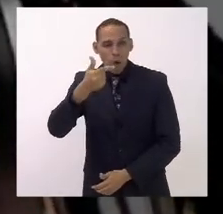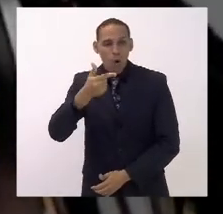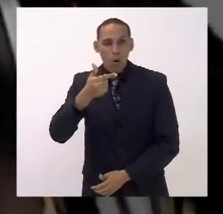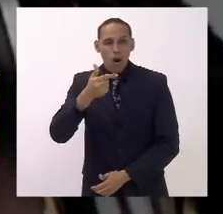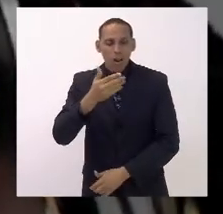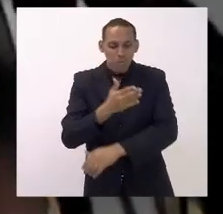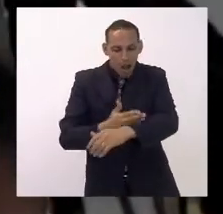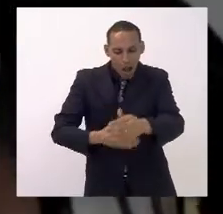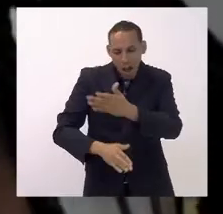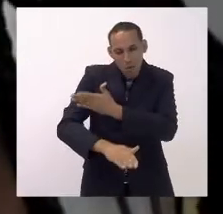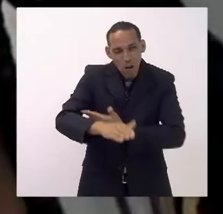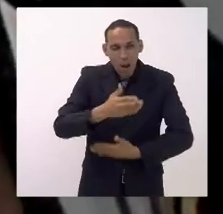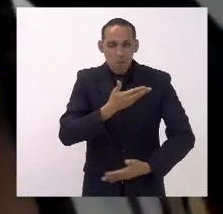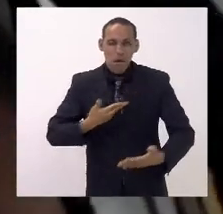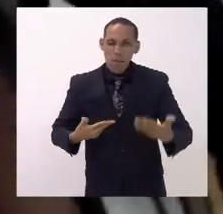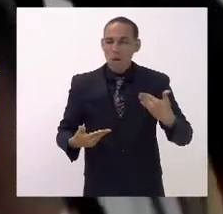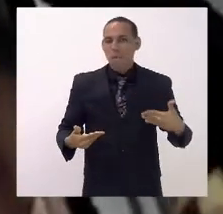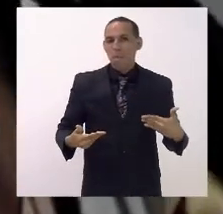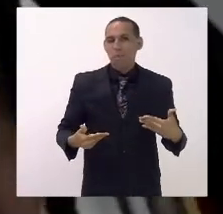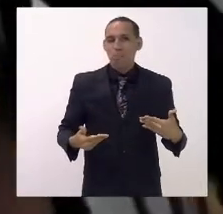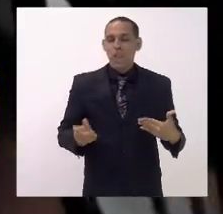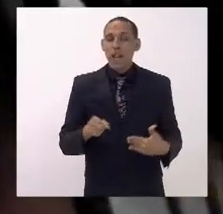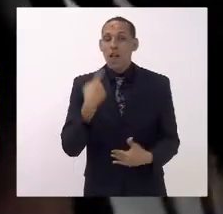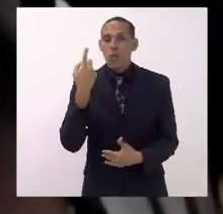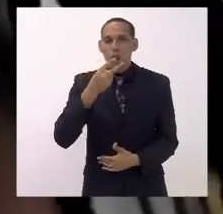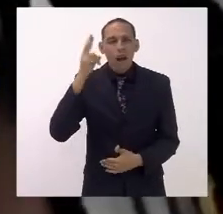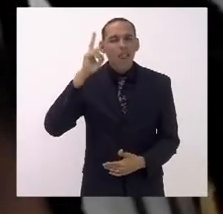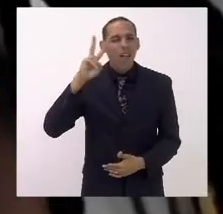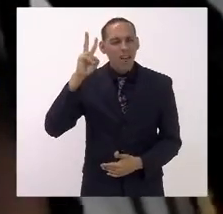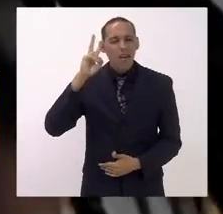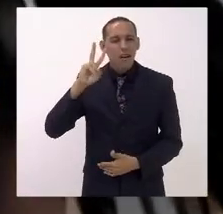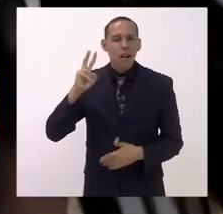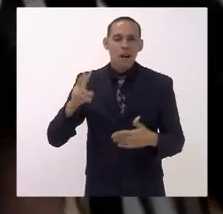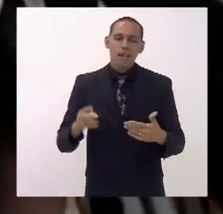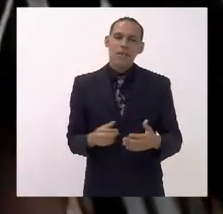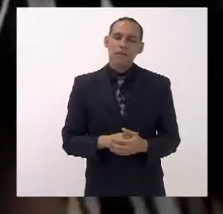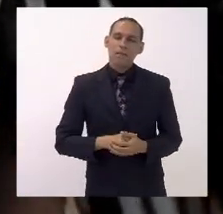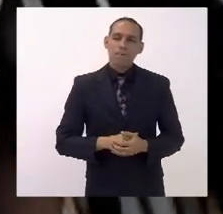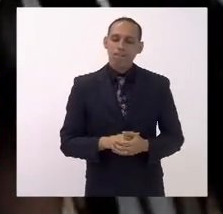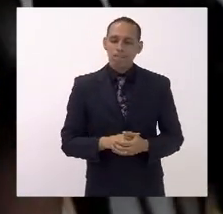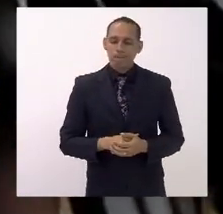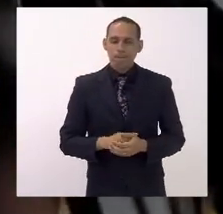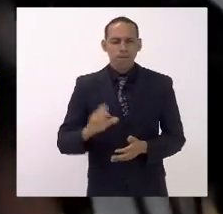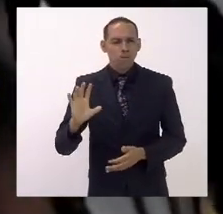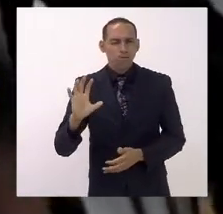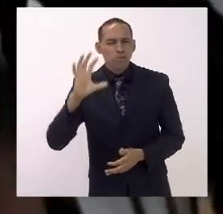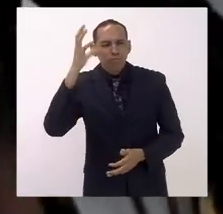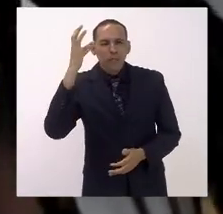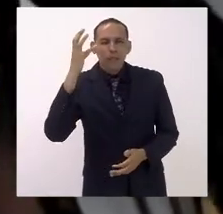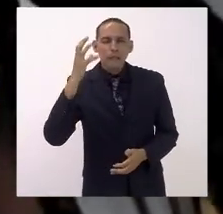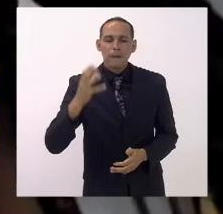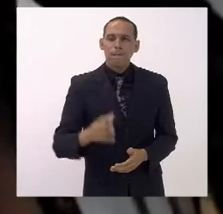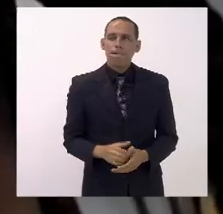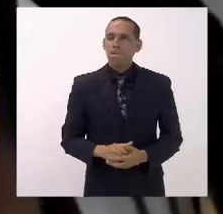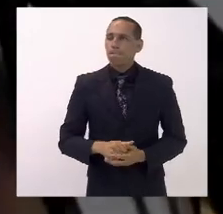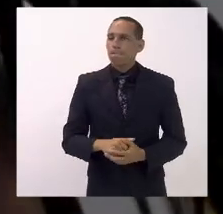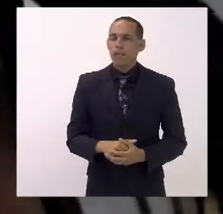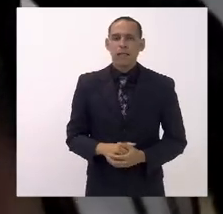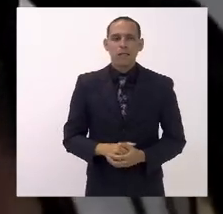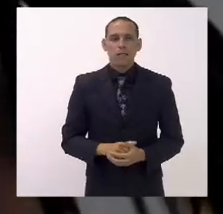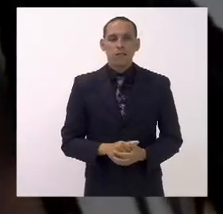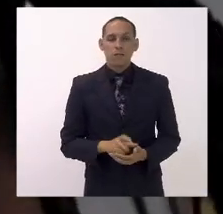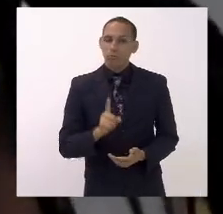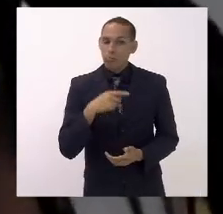feridas. Acho que para nós lembrarmos desse acontecimento tão trágico, né? E a